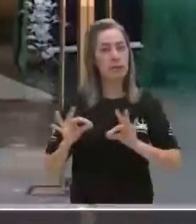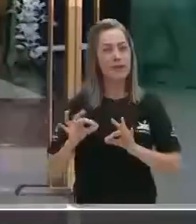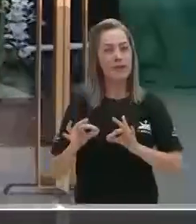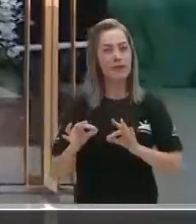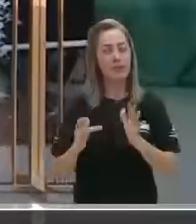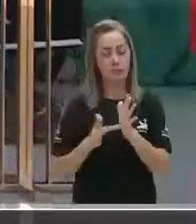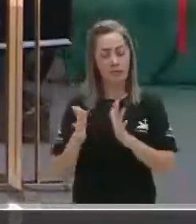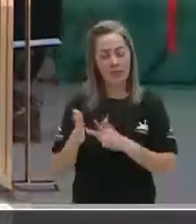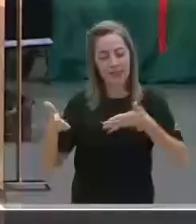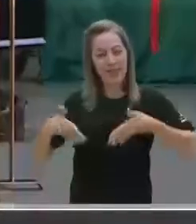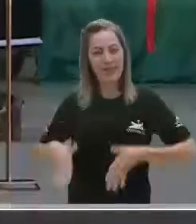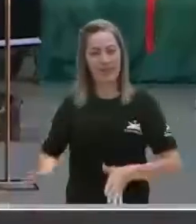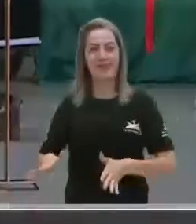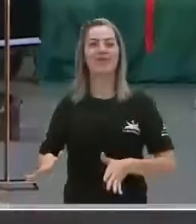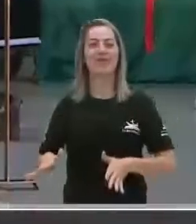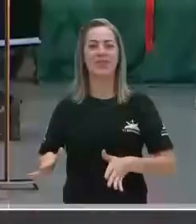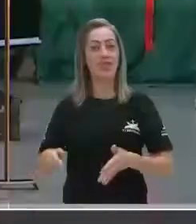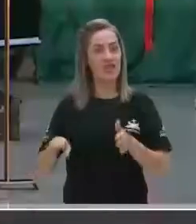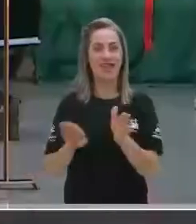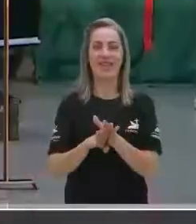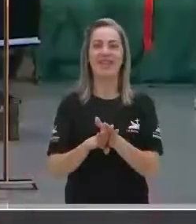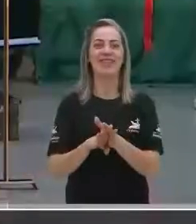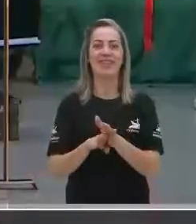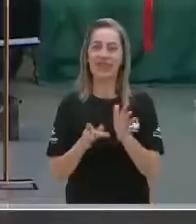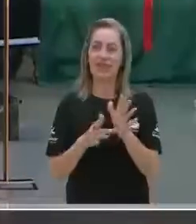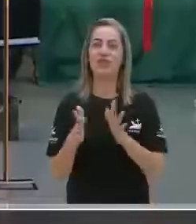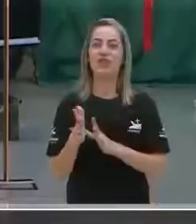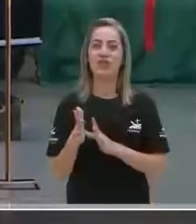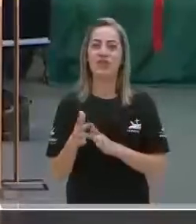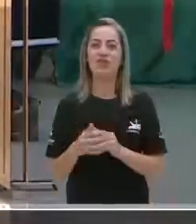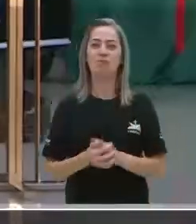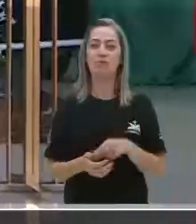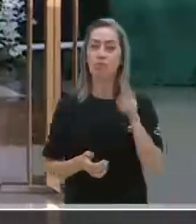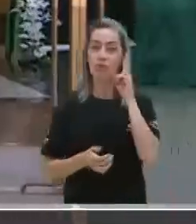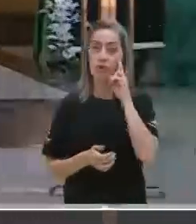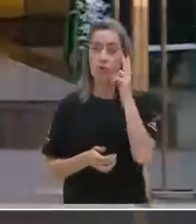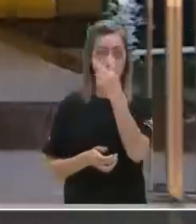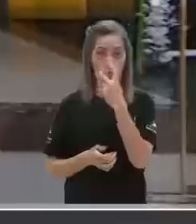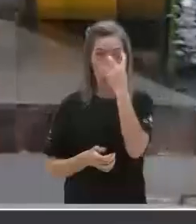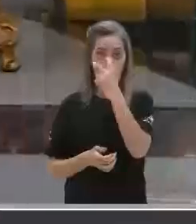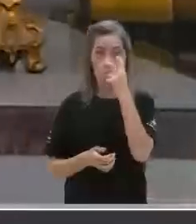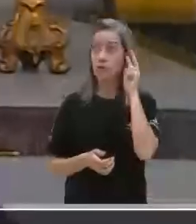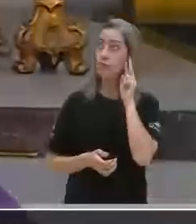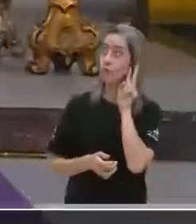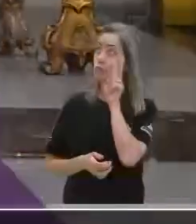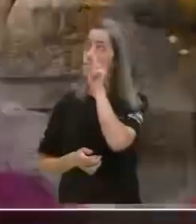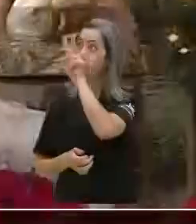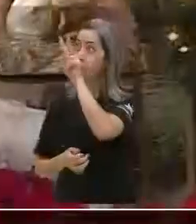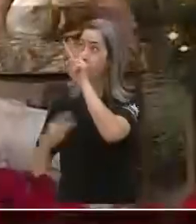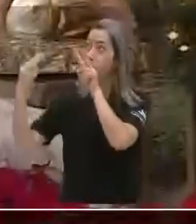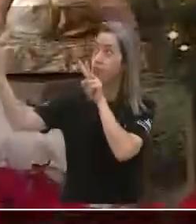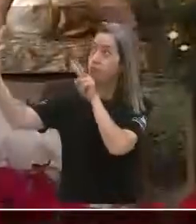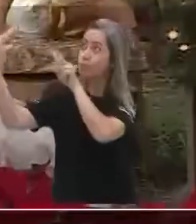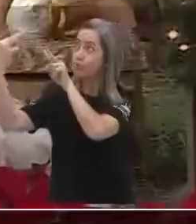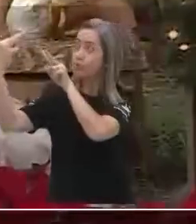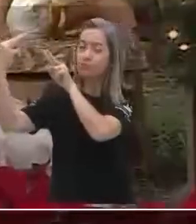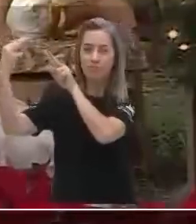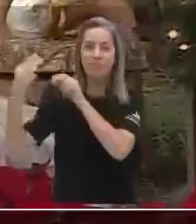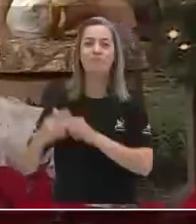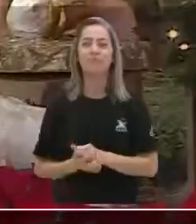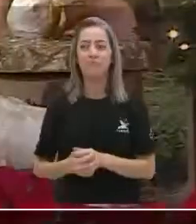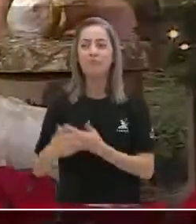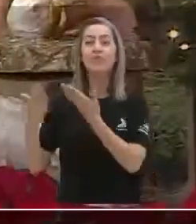Natal, expectativa, olhos fixos no